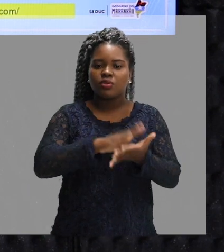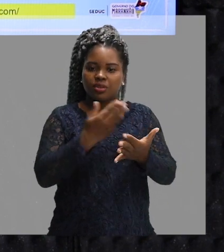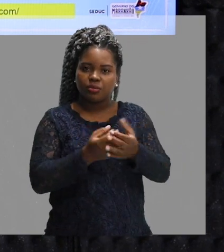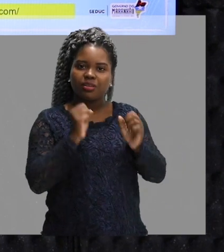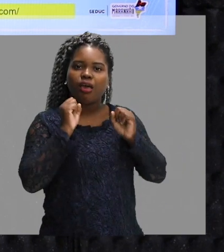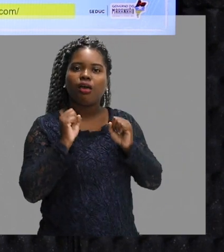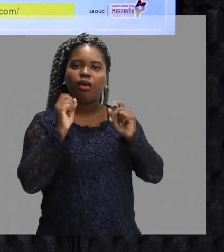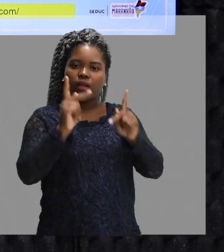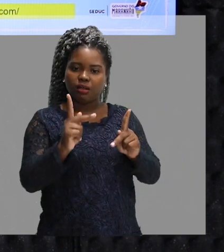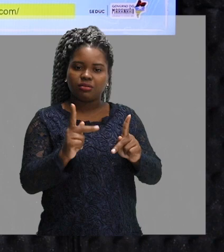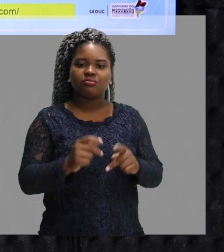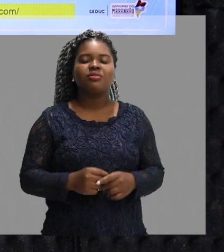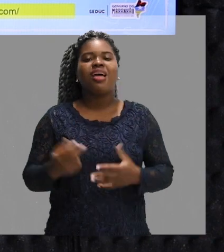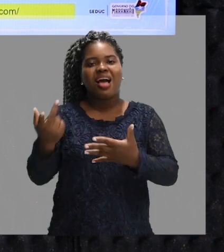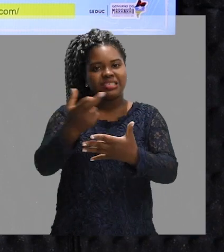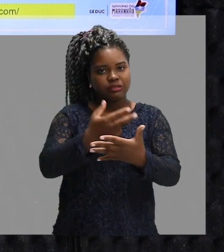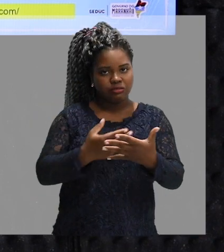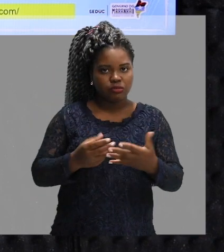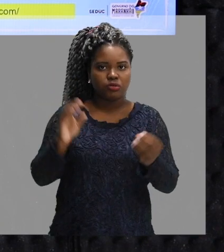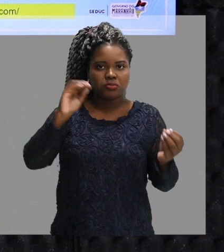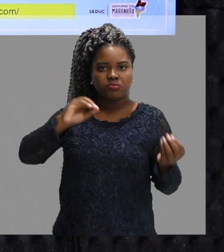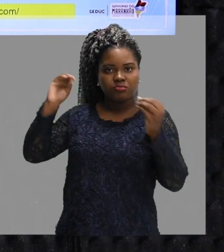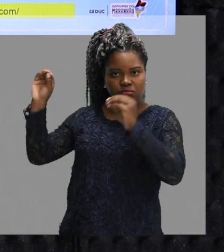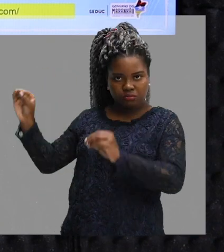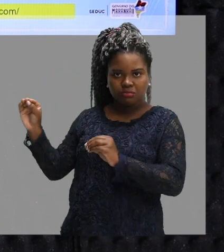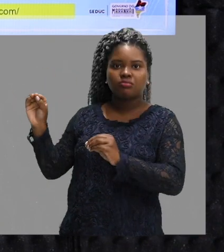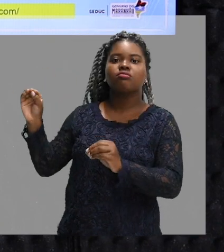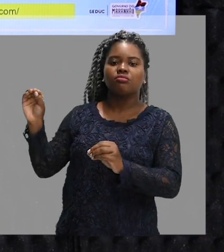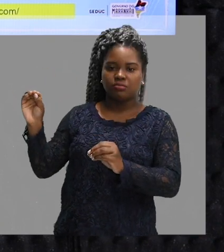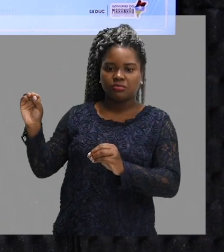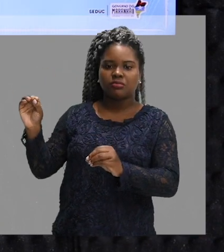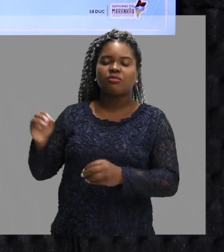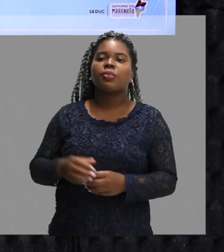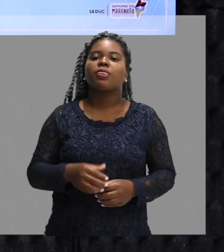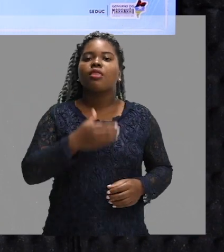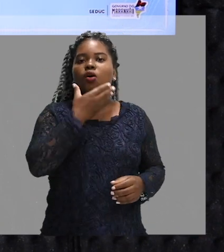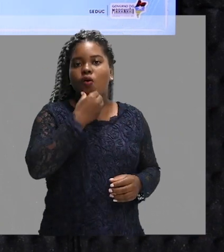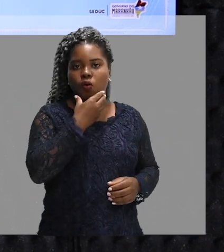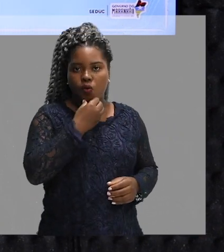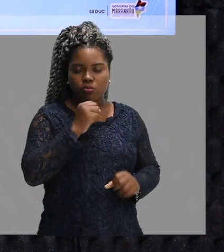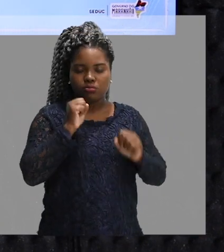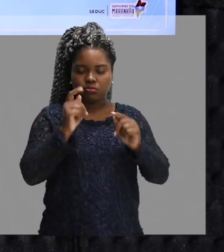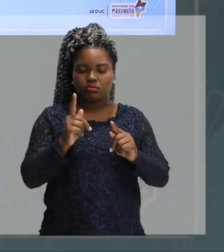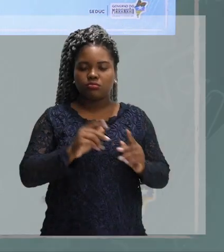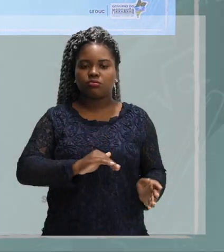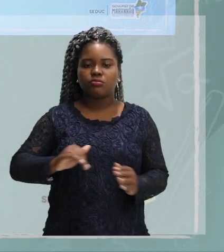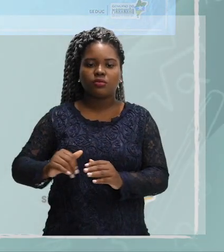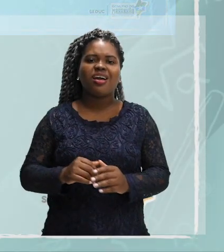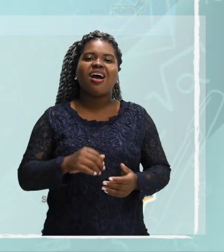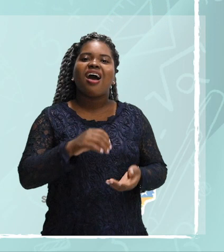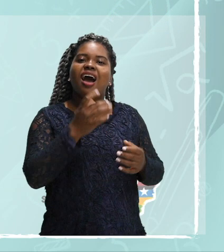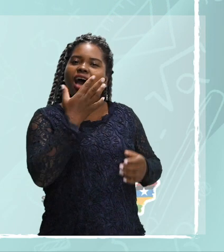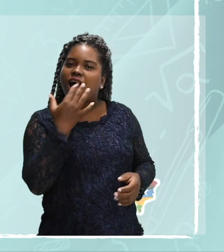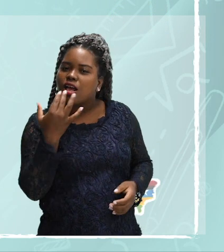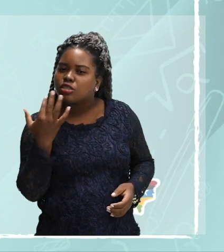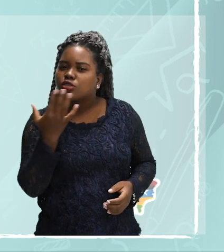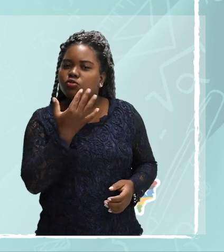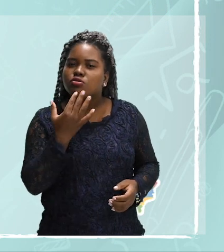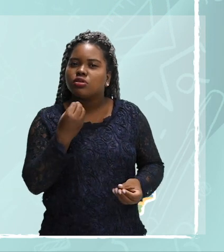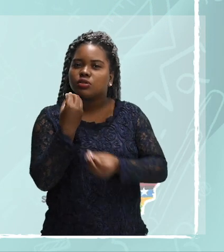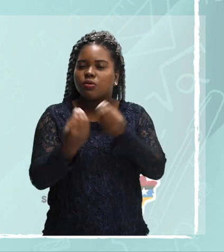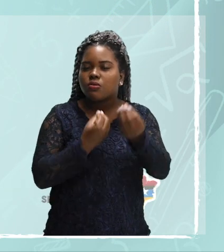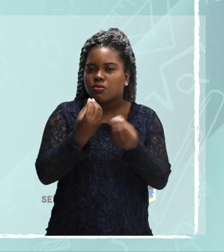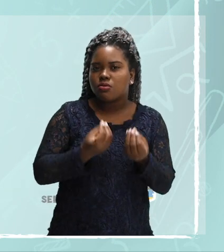Beleza? Né? As figuras que estão representadas aqui são figuras masculinas. Né? As cores que eram utilizadas na